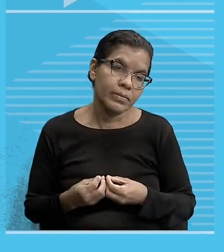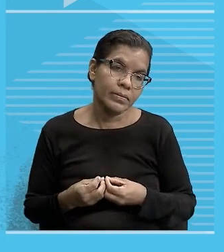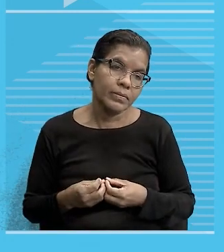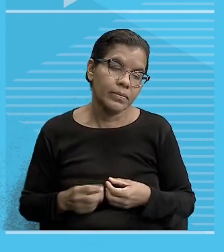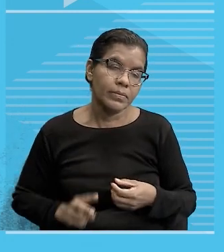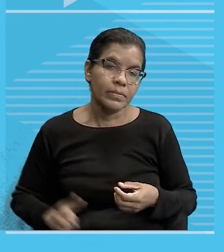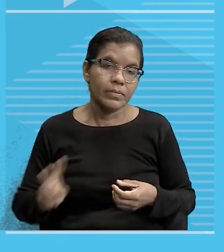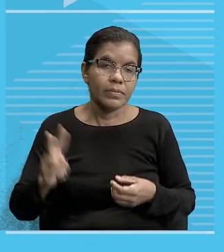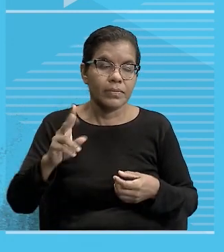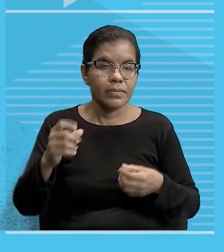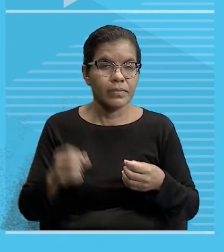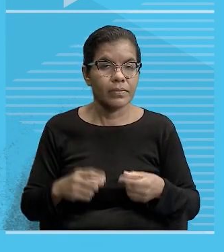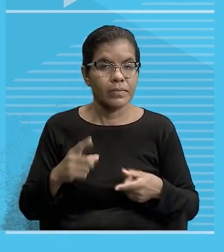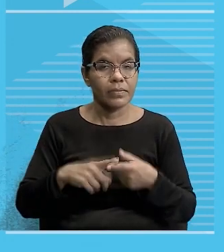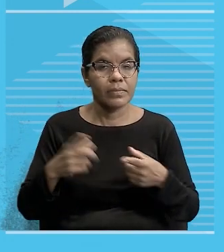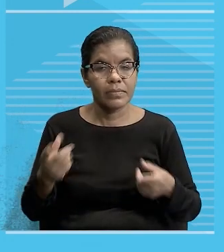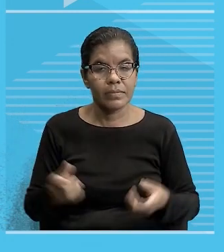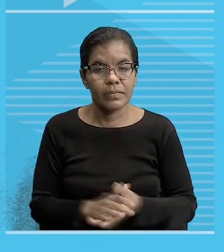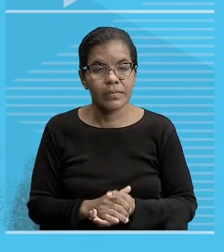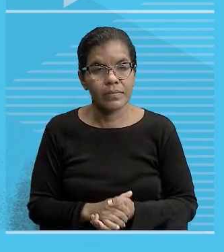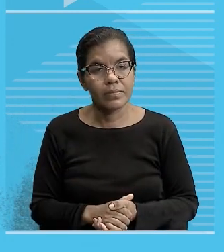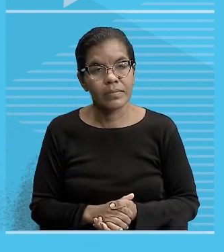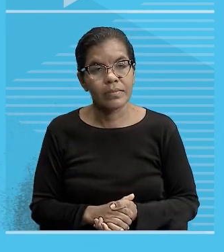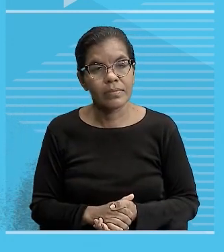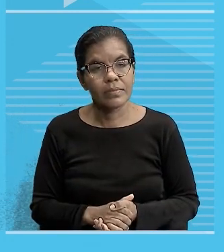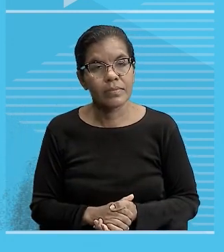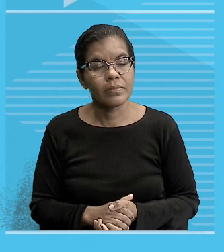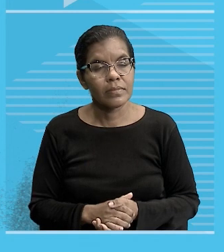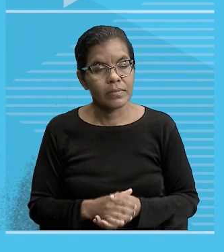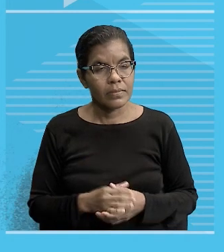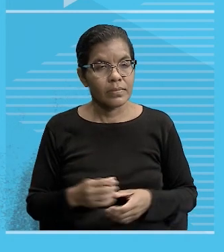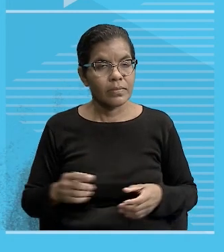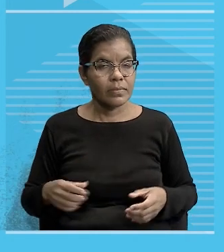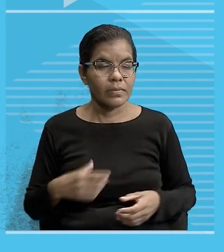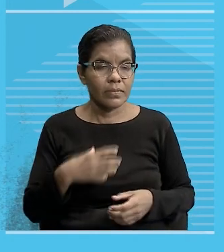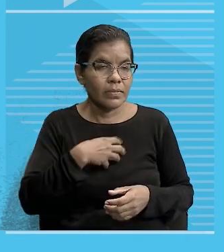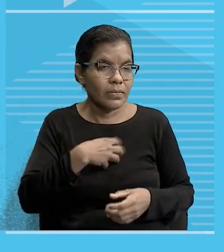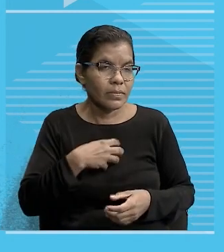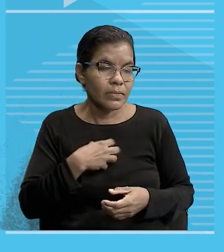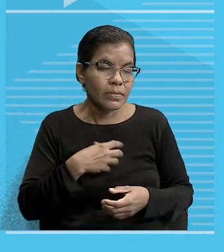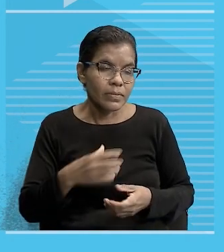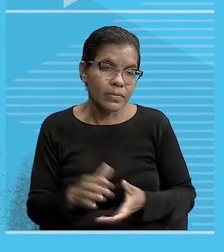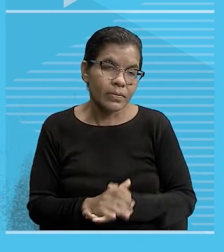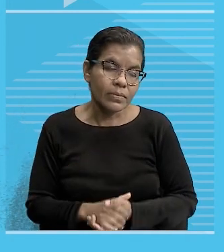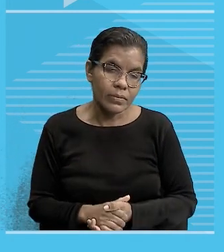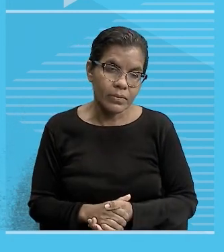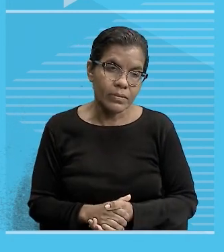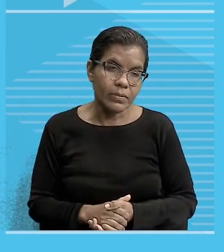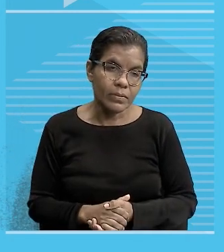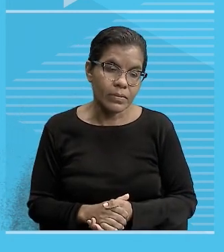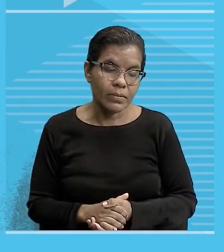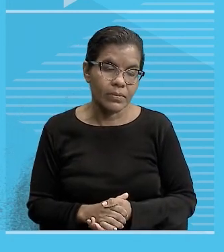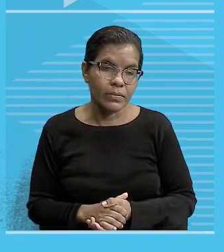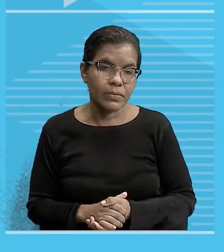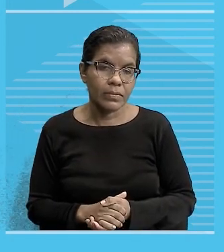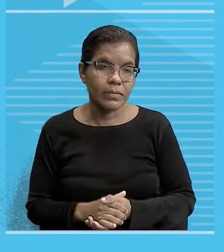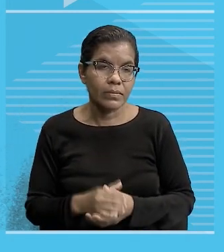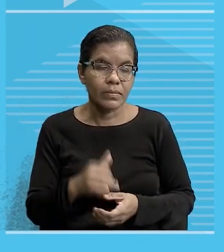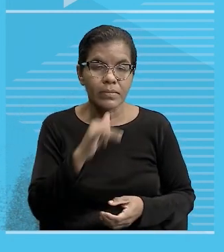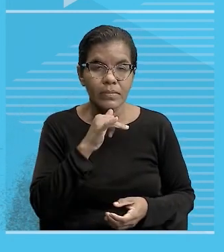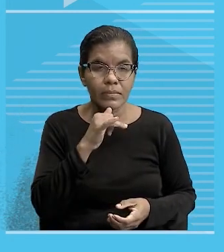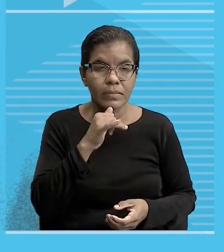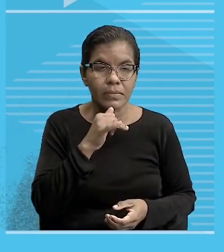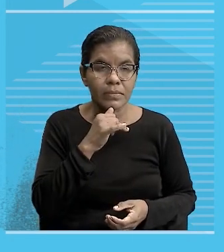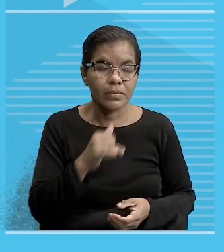um valor a mais valores algo emocional espiritual um exemplo